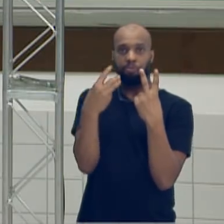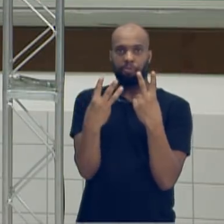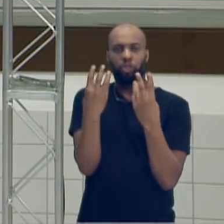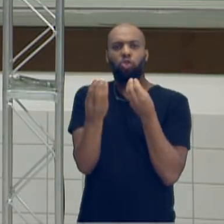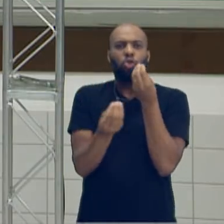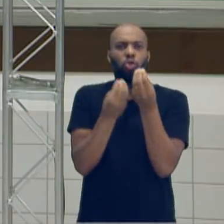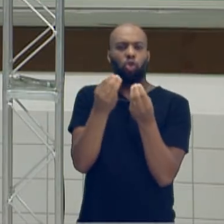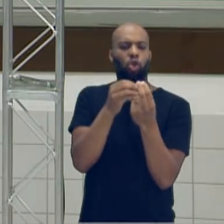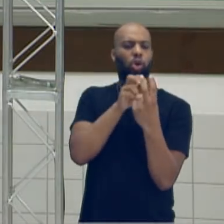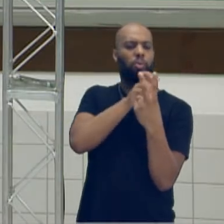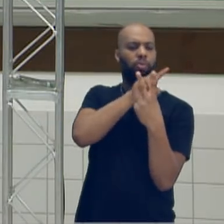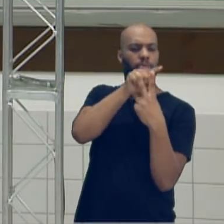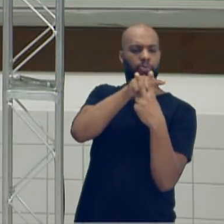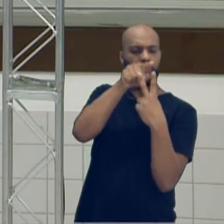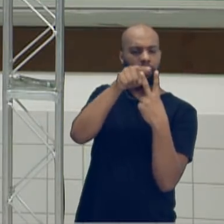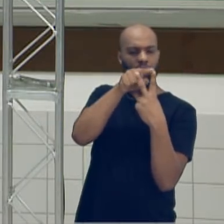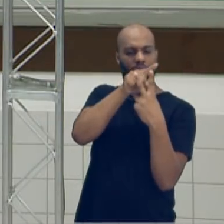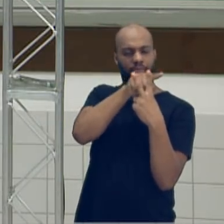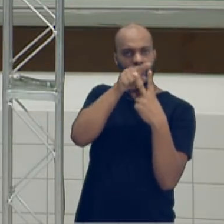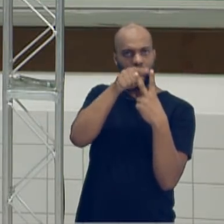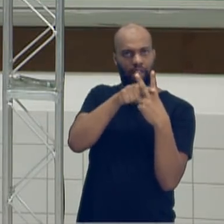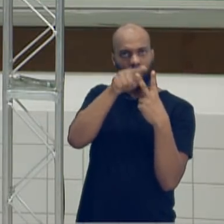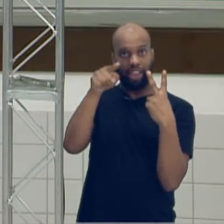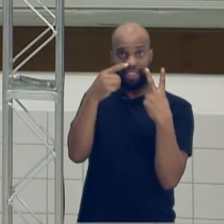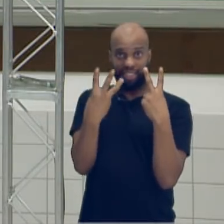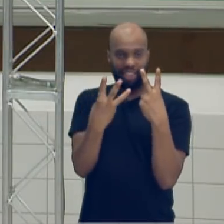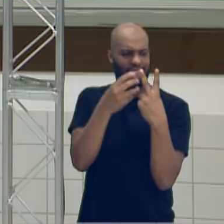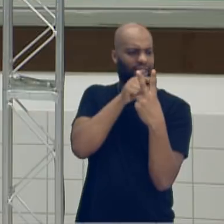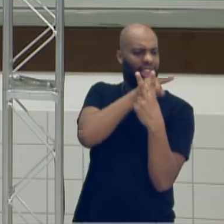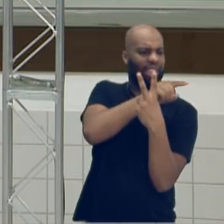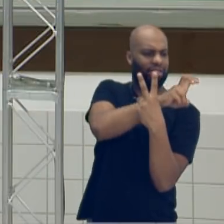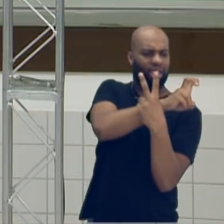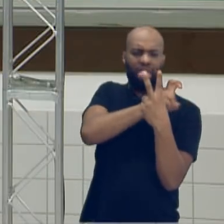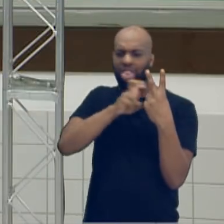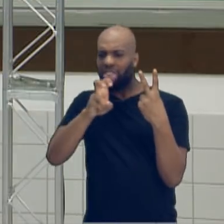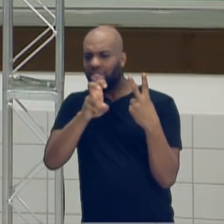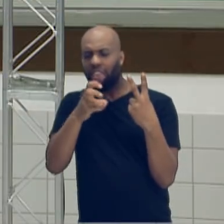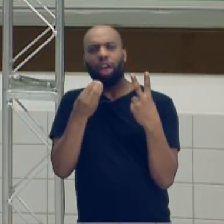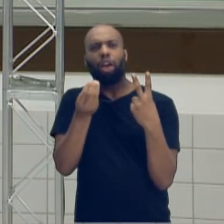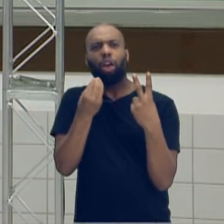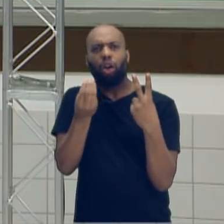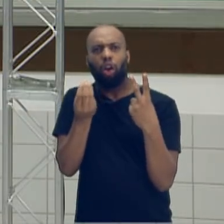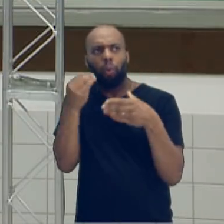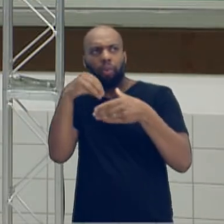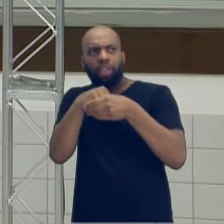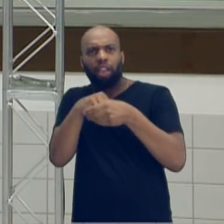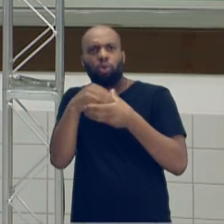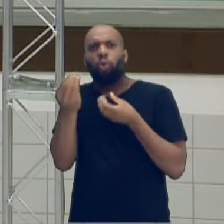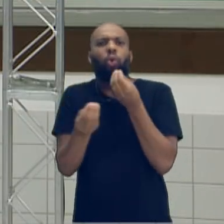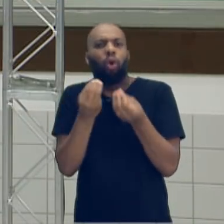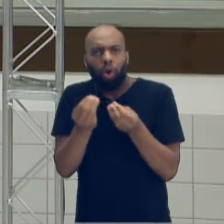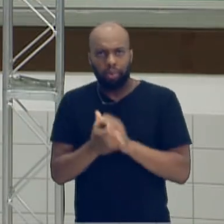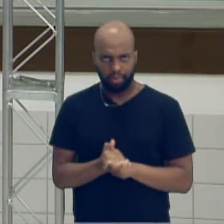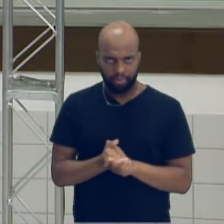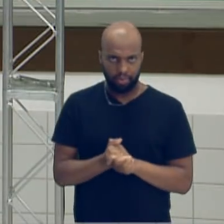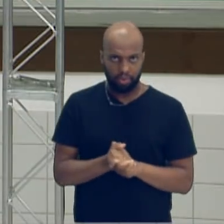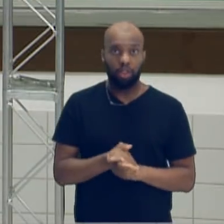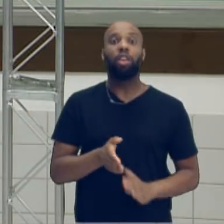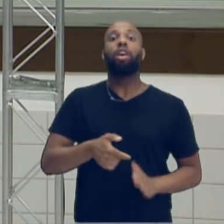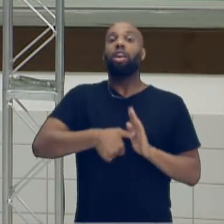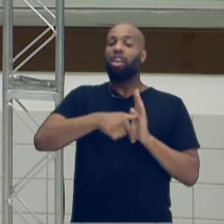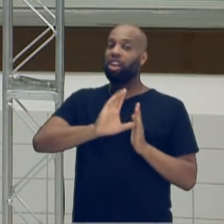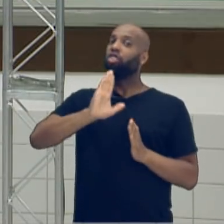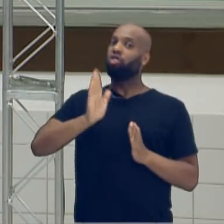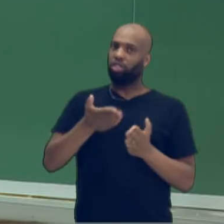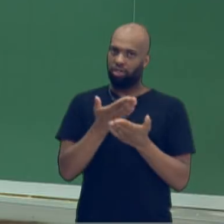que eu faço para introduzir o 5 neste radicando? Né? Conforme a gente acabou de